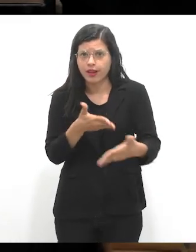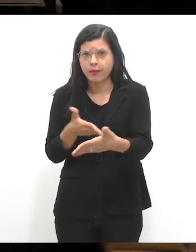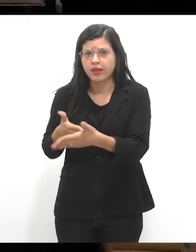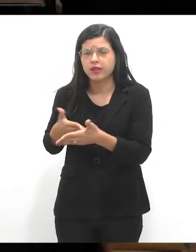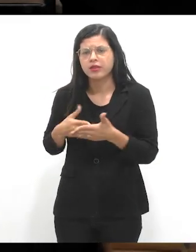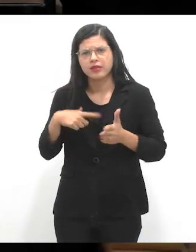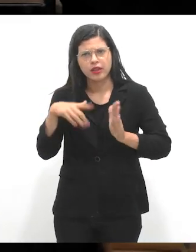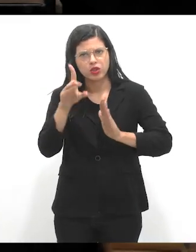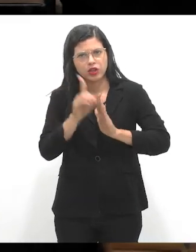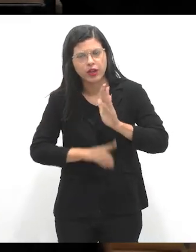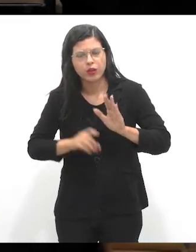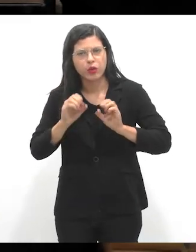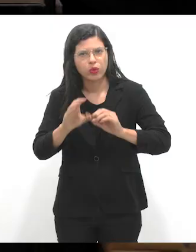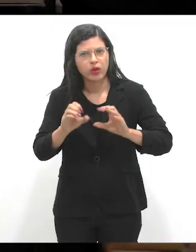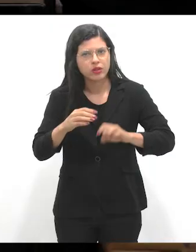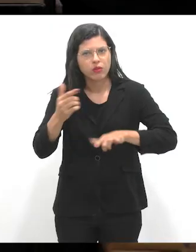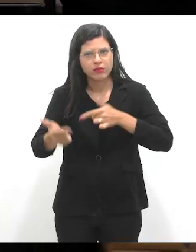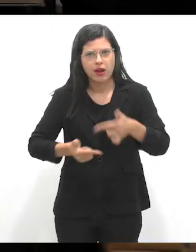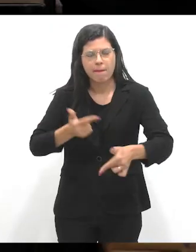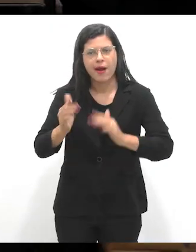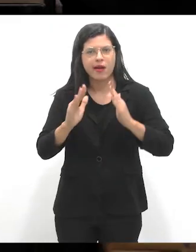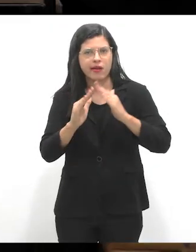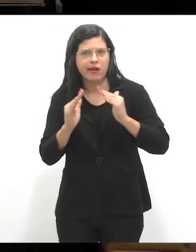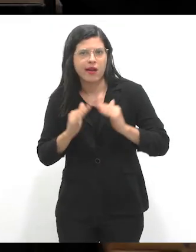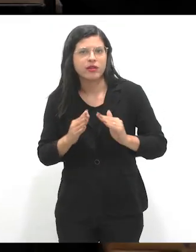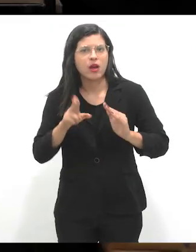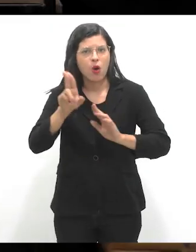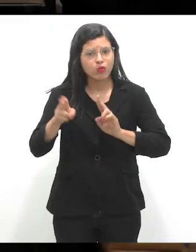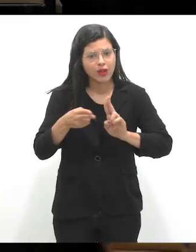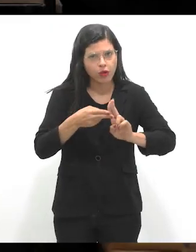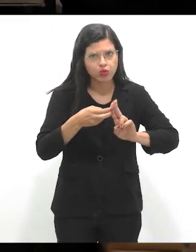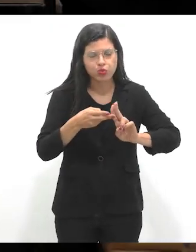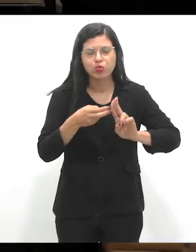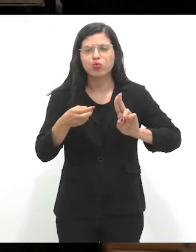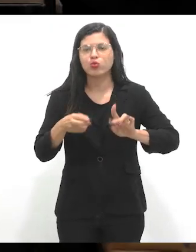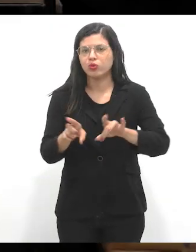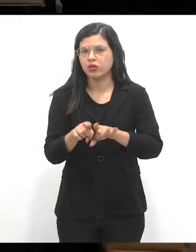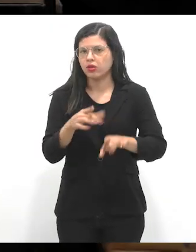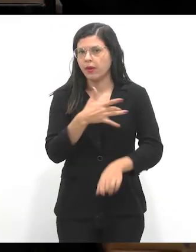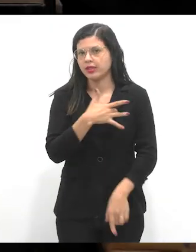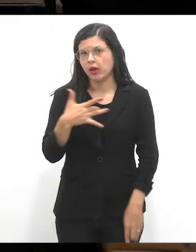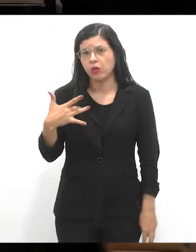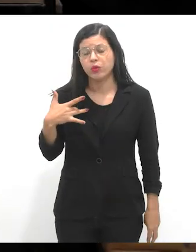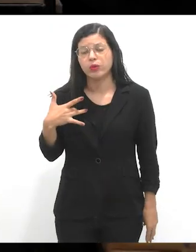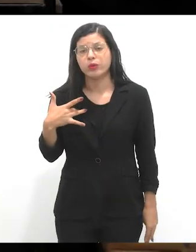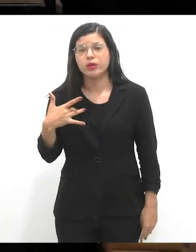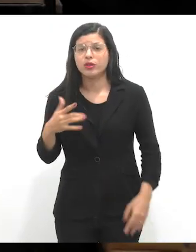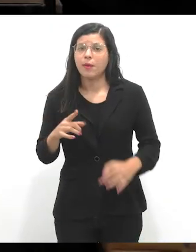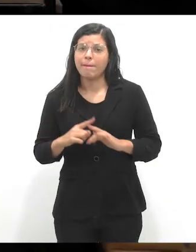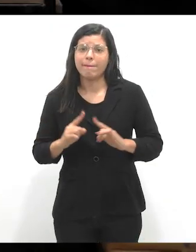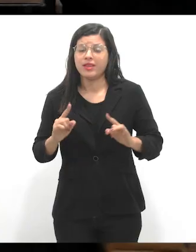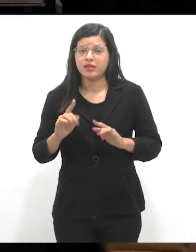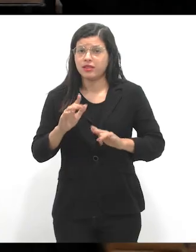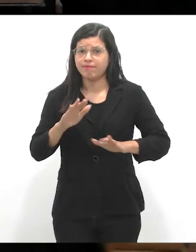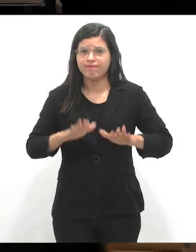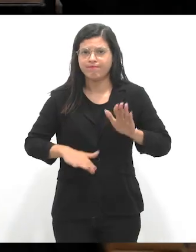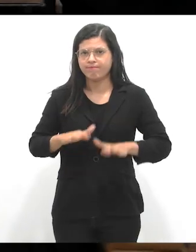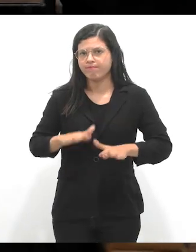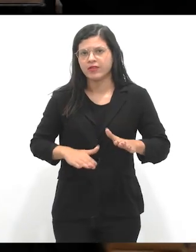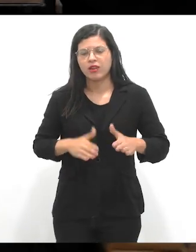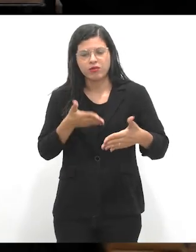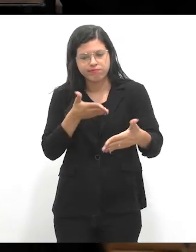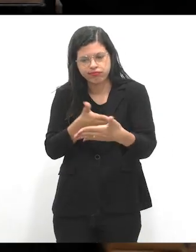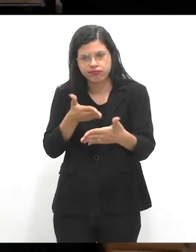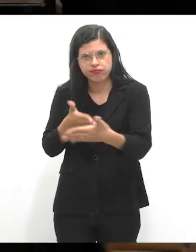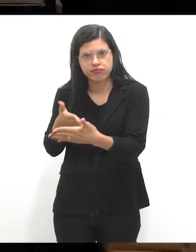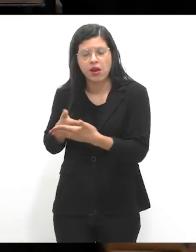ela tem o direito ao trabalho, à moradia, ela tem o direito a acessar o SUS, né, a ter um direito à saúde, mas muitas vezes isso